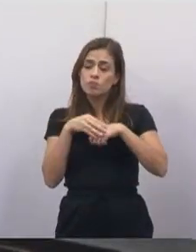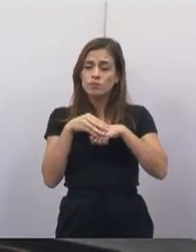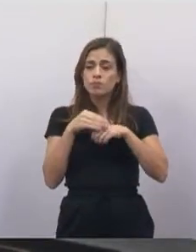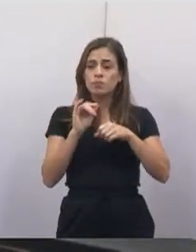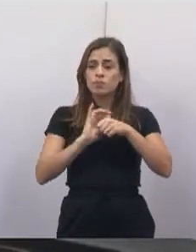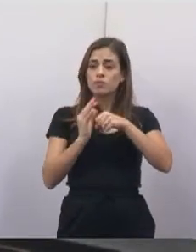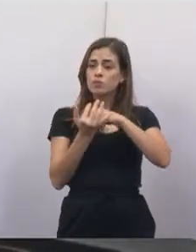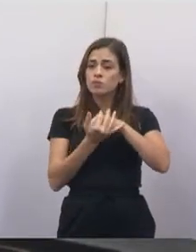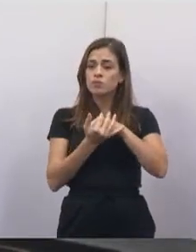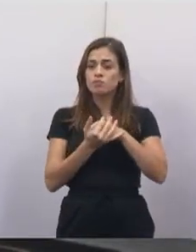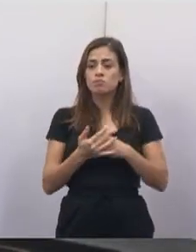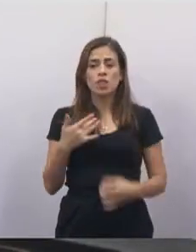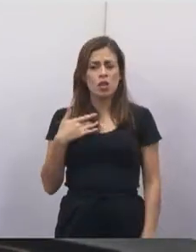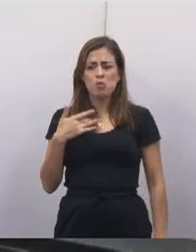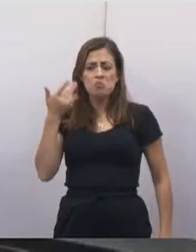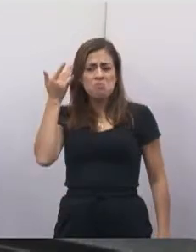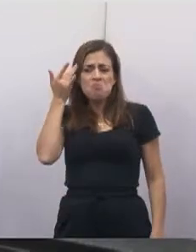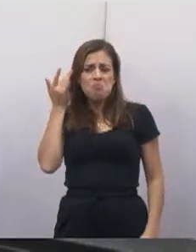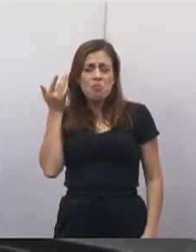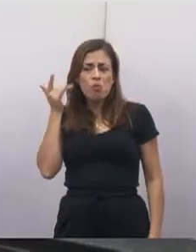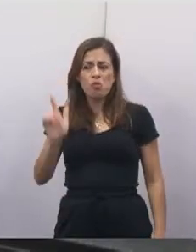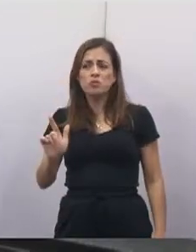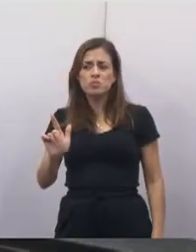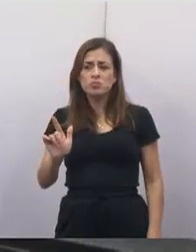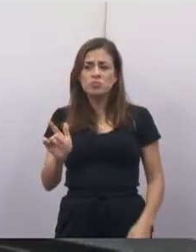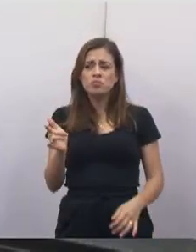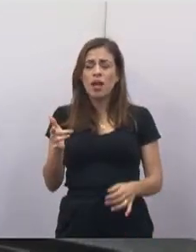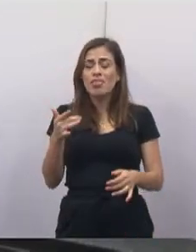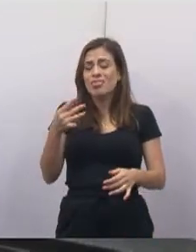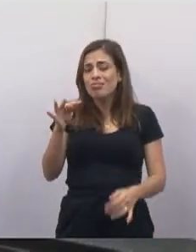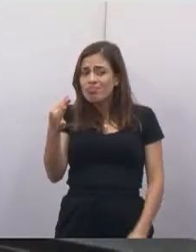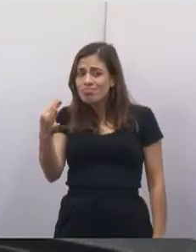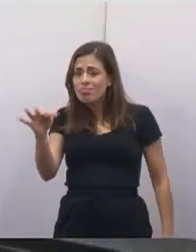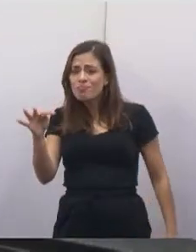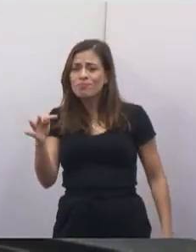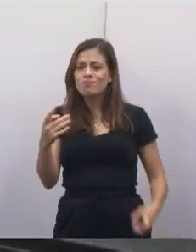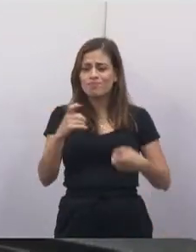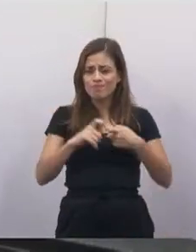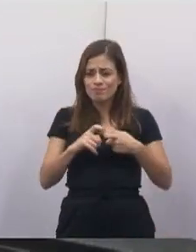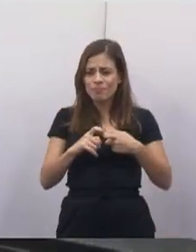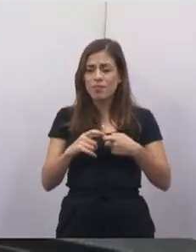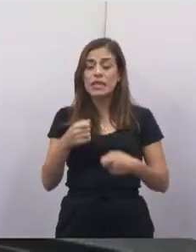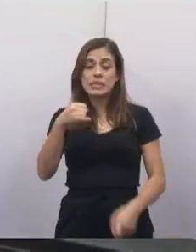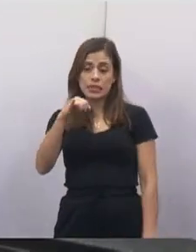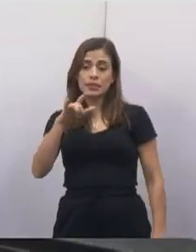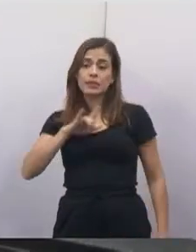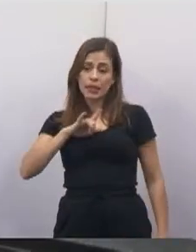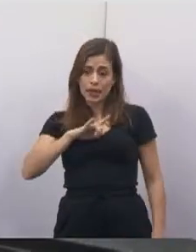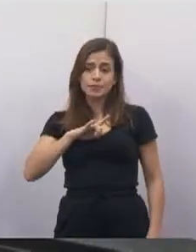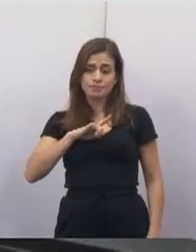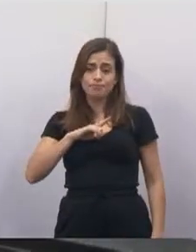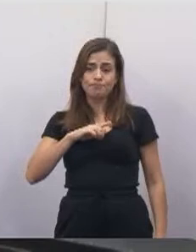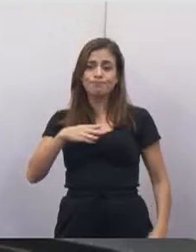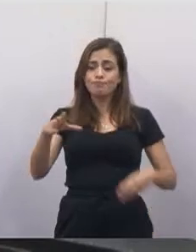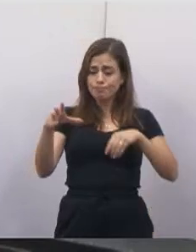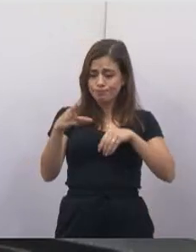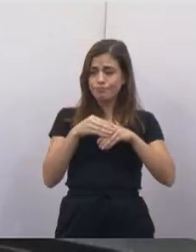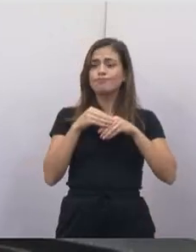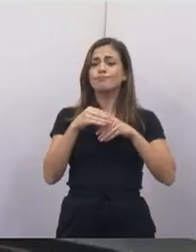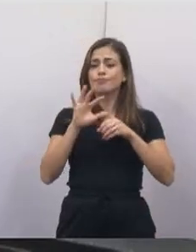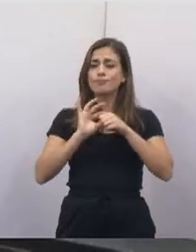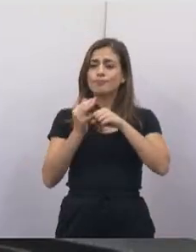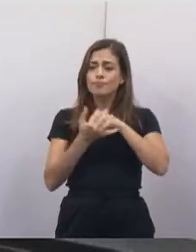tecnicamente, como médico, se ainda a gente está tendo um caso de Covid. A gente percebe nos hospitais, os hospitais vazios de